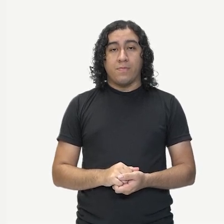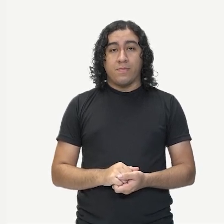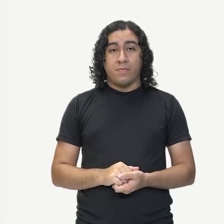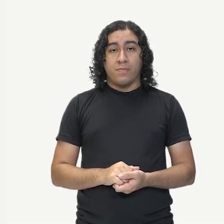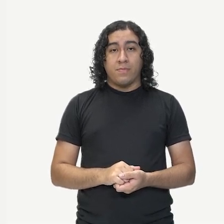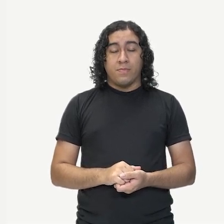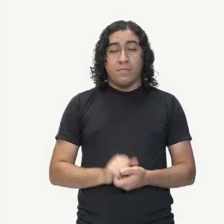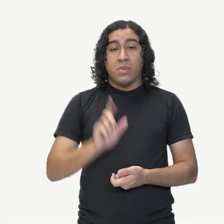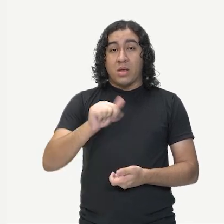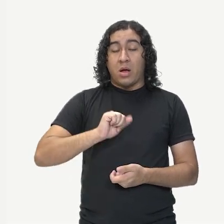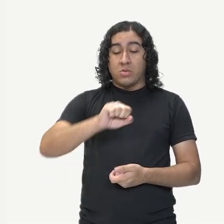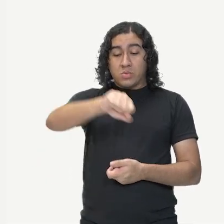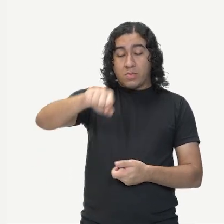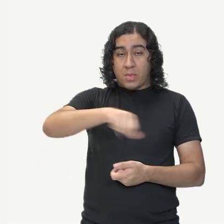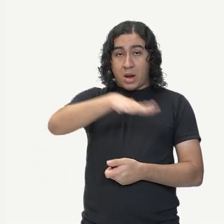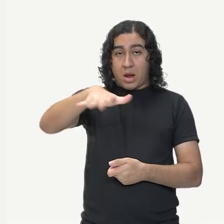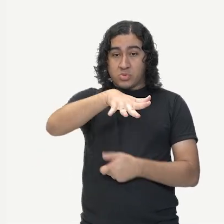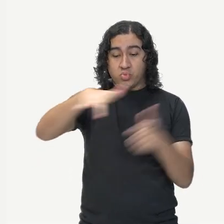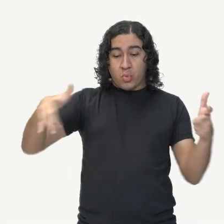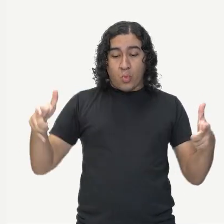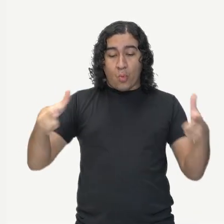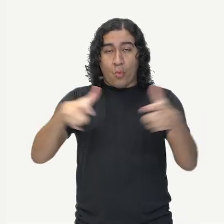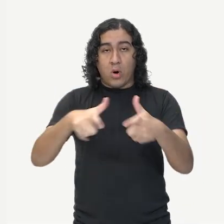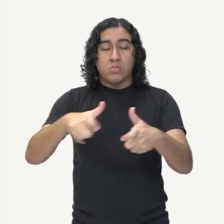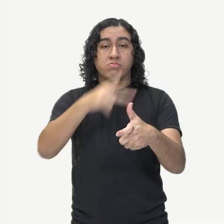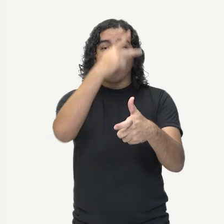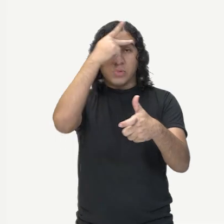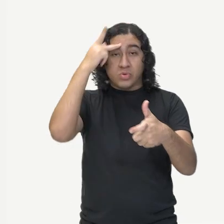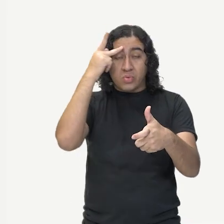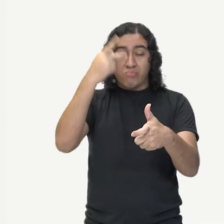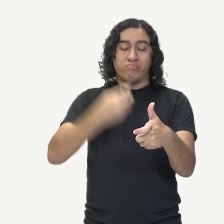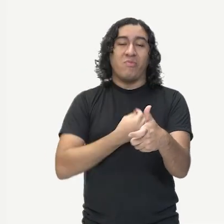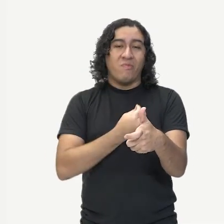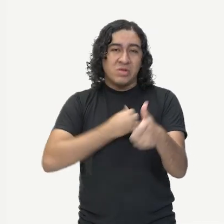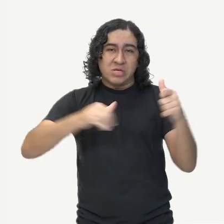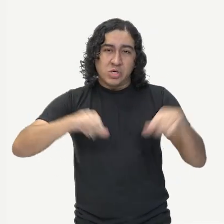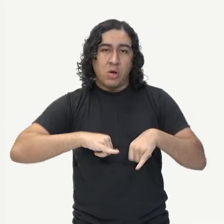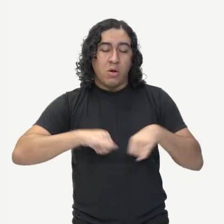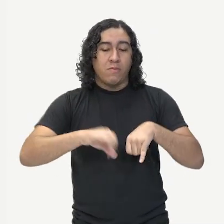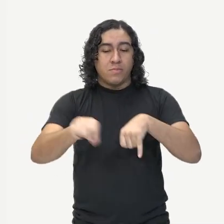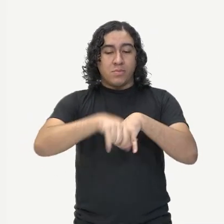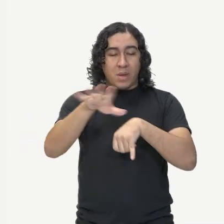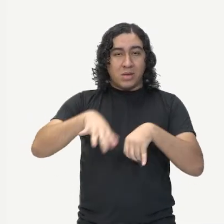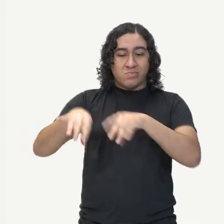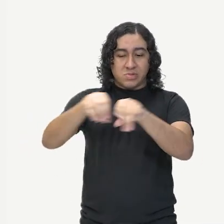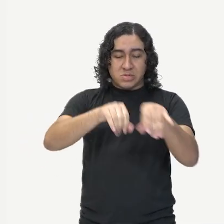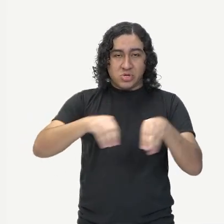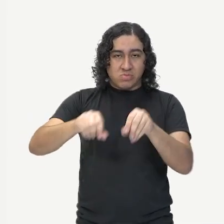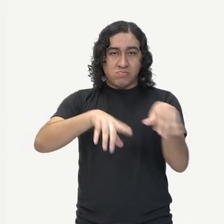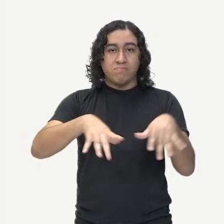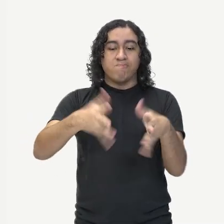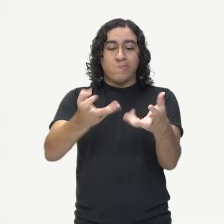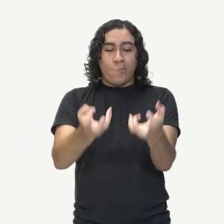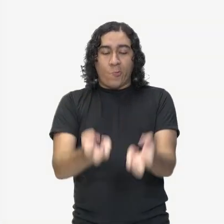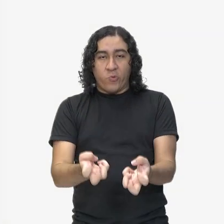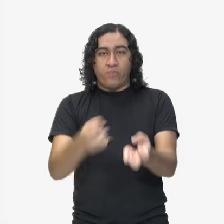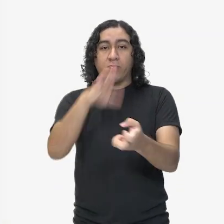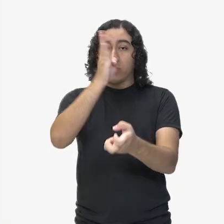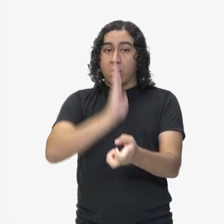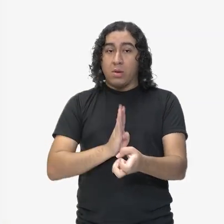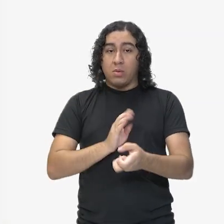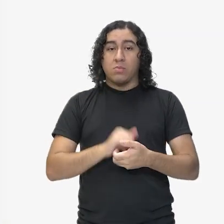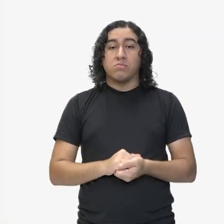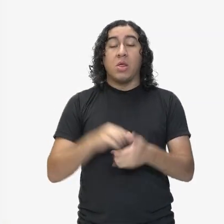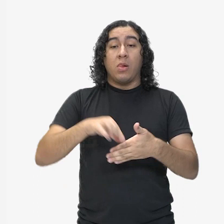vai aglutinar algumas pessoas, dessas pessoas miseráveis que viviam ali pelo sertão do Brasil. Tinha como líder